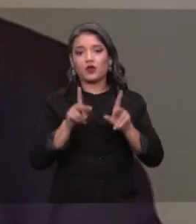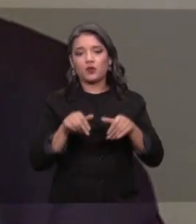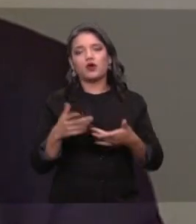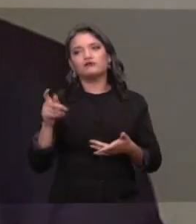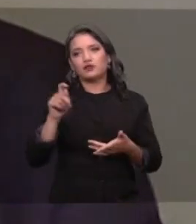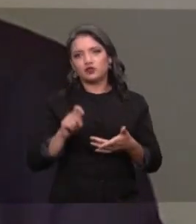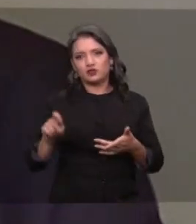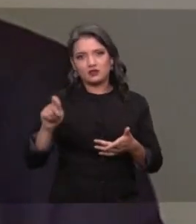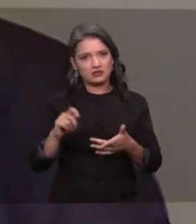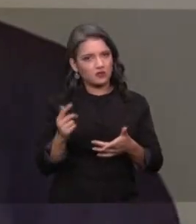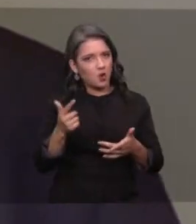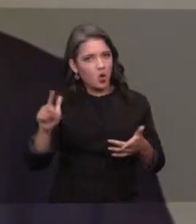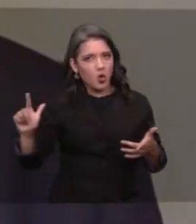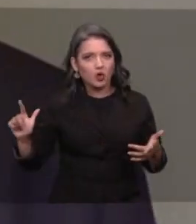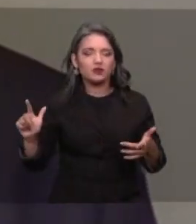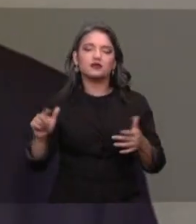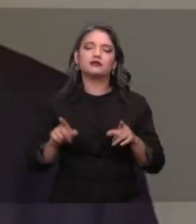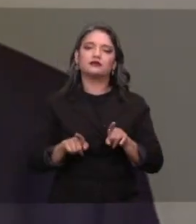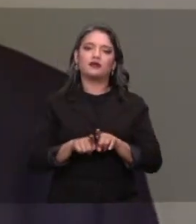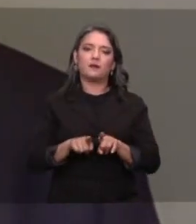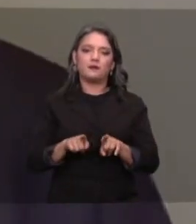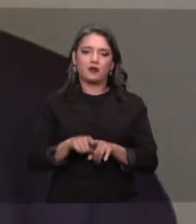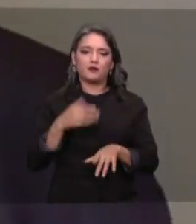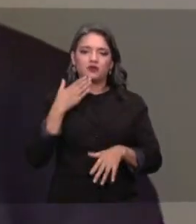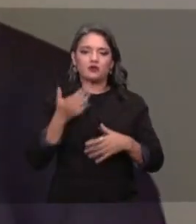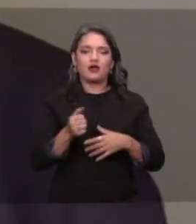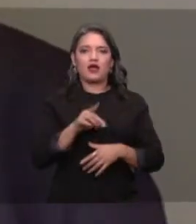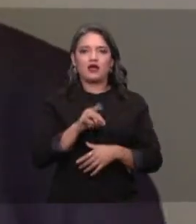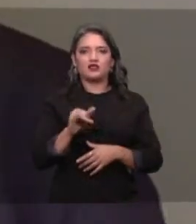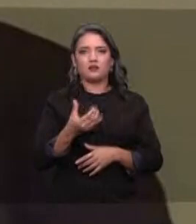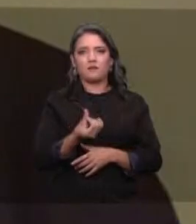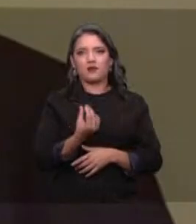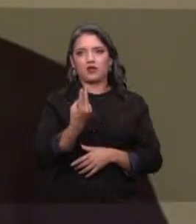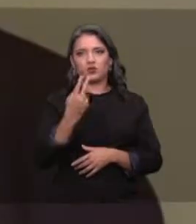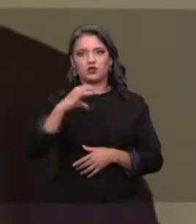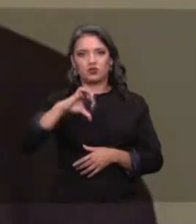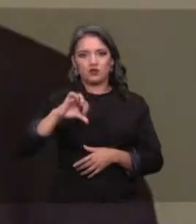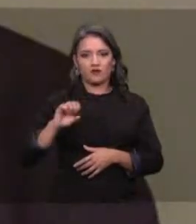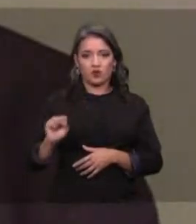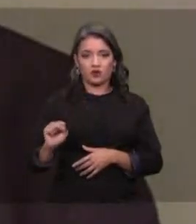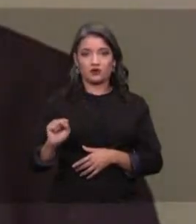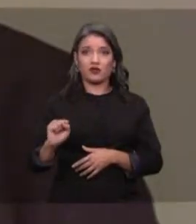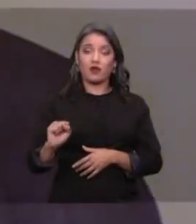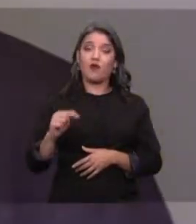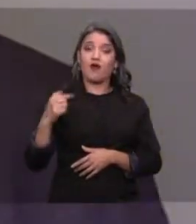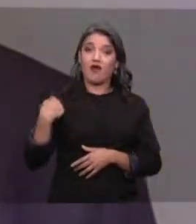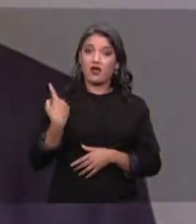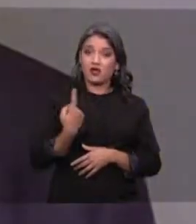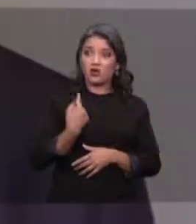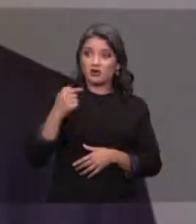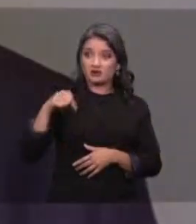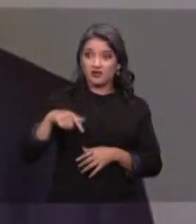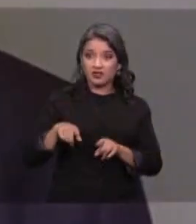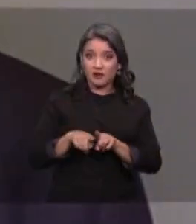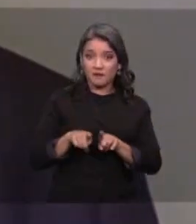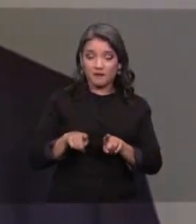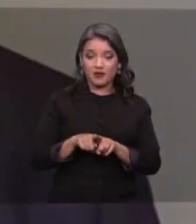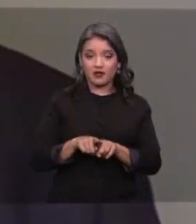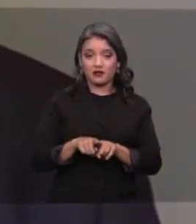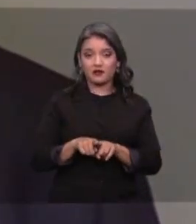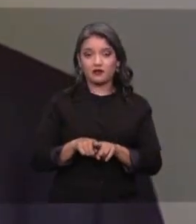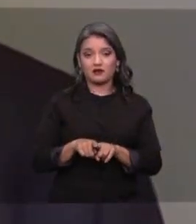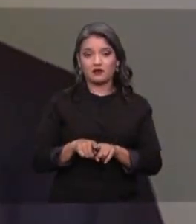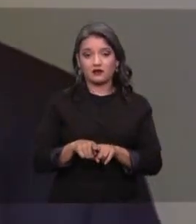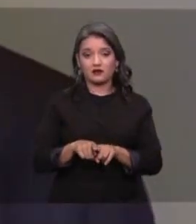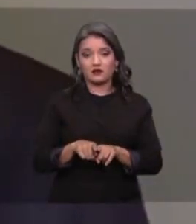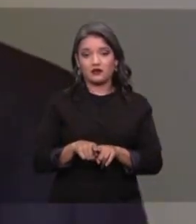associações proponentes da ADIM 6298, o Podemos também, da mesma forma,